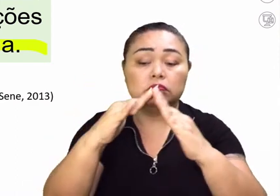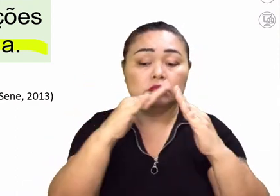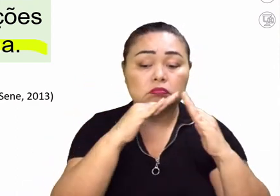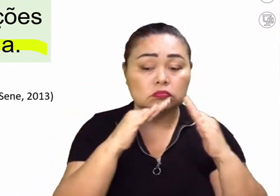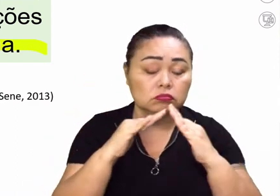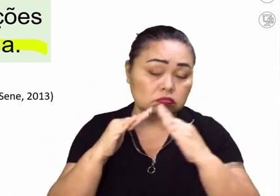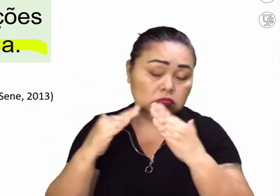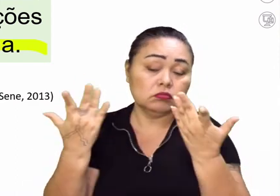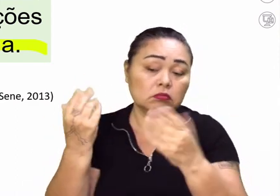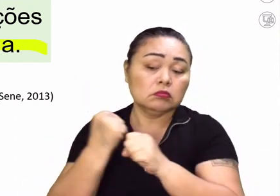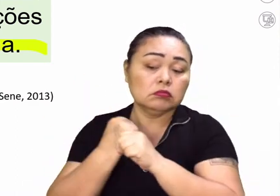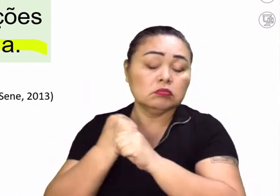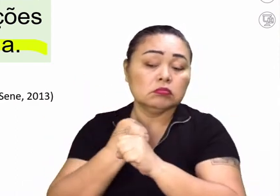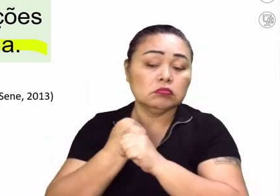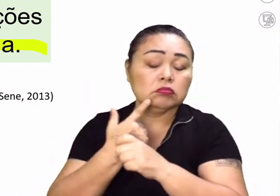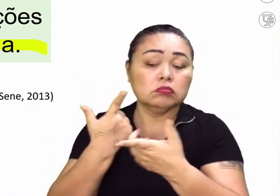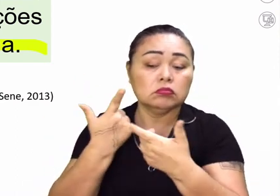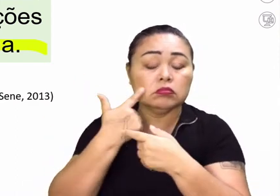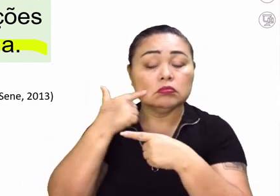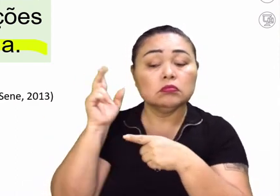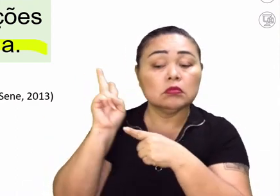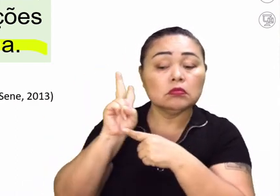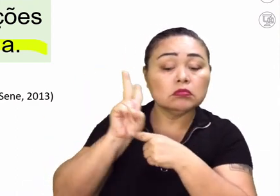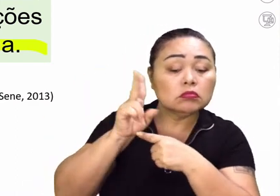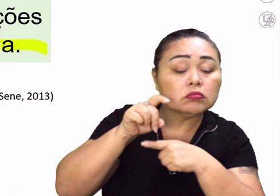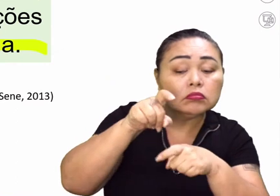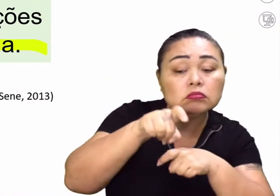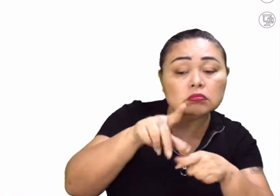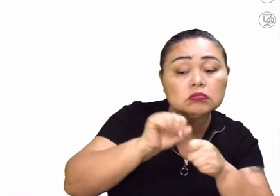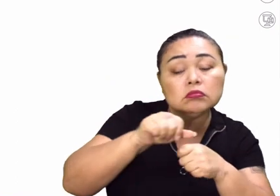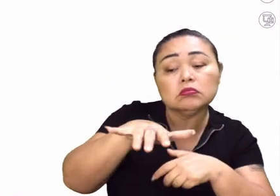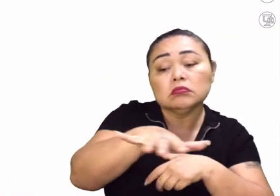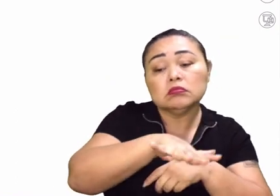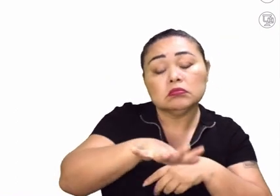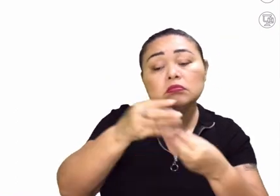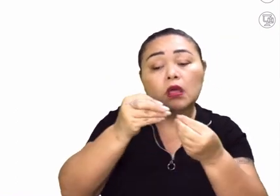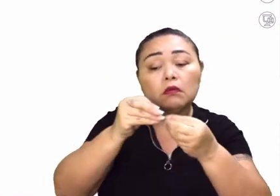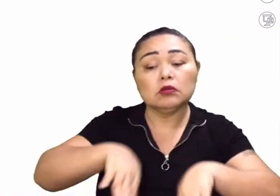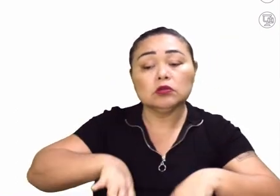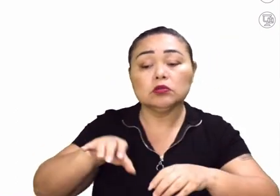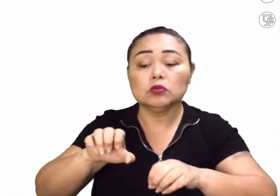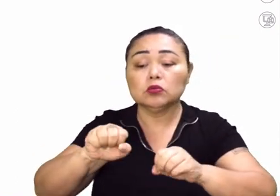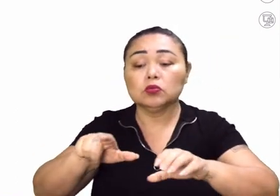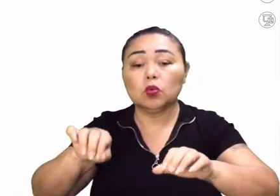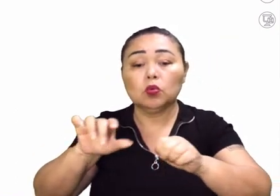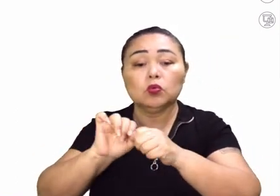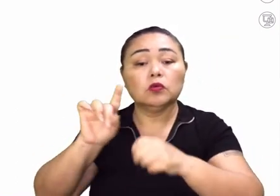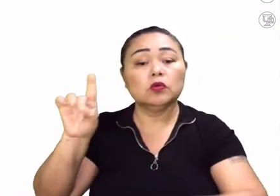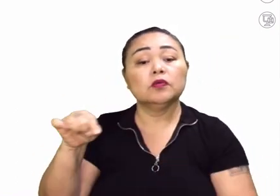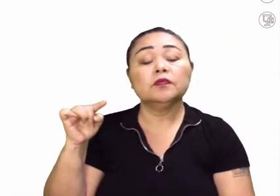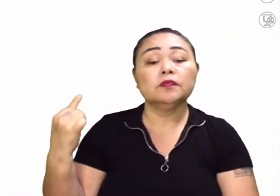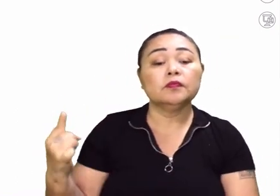caros Imóveis E aí o plantio indeterminado as áreas E aí prejudica o solo